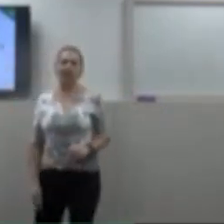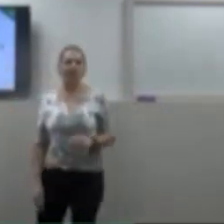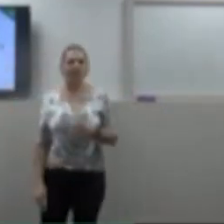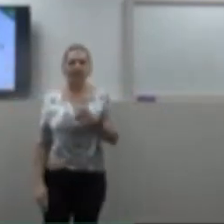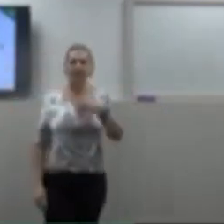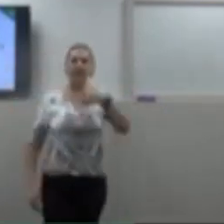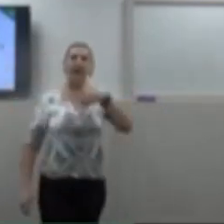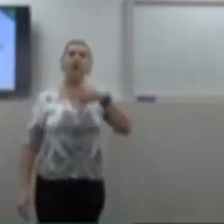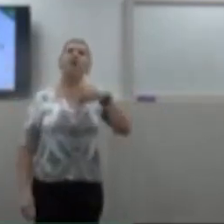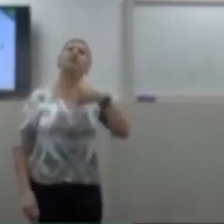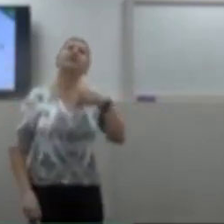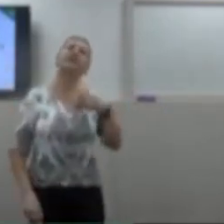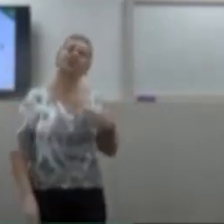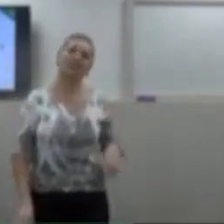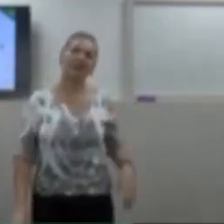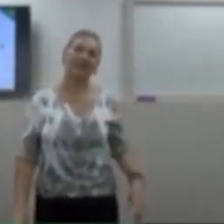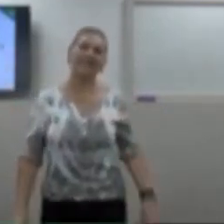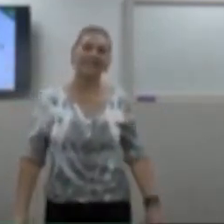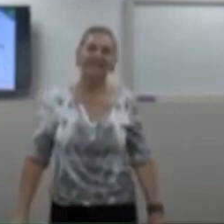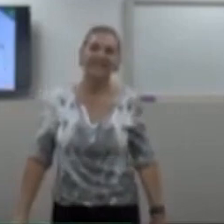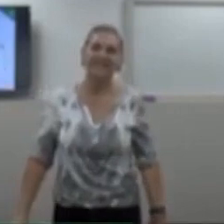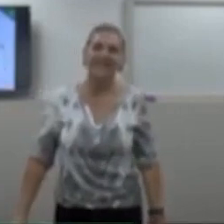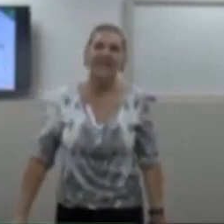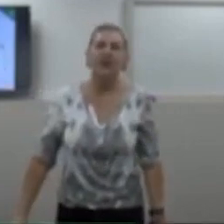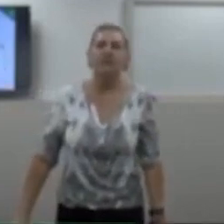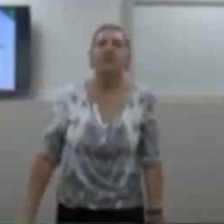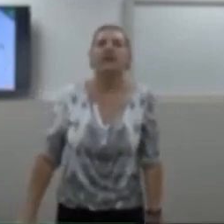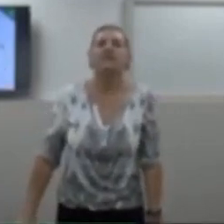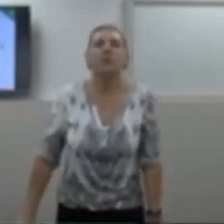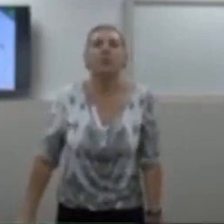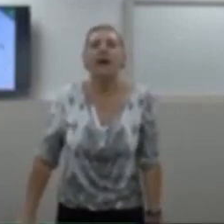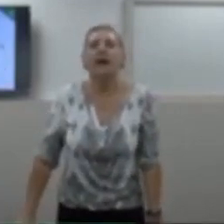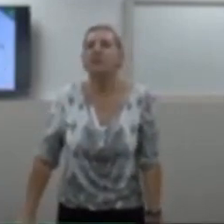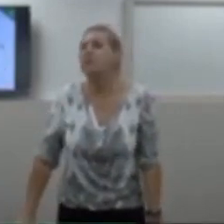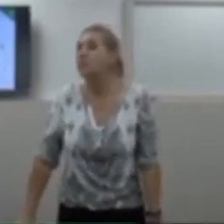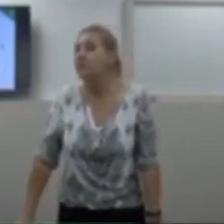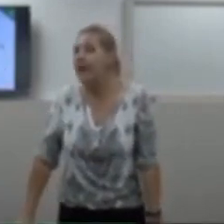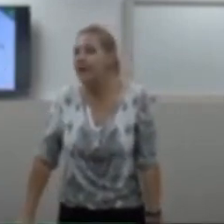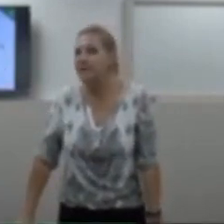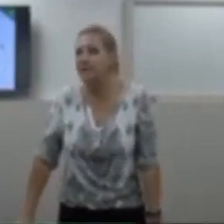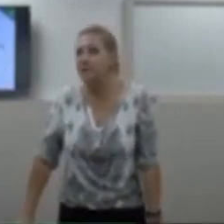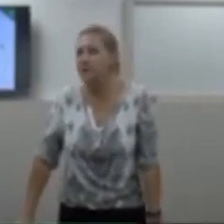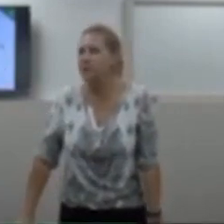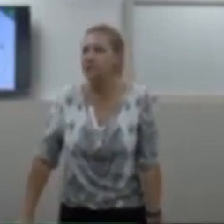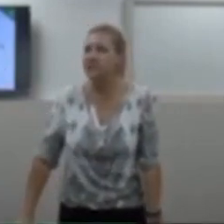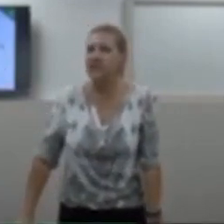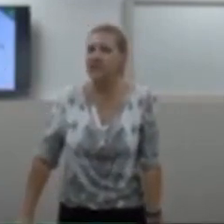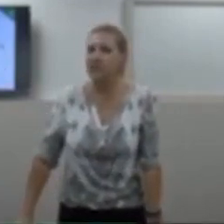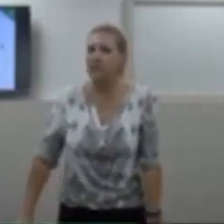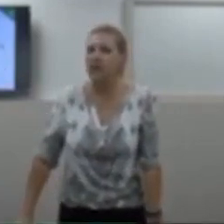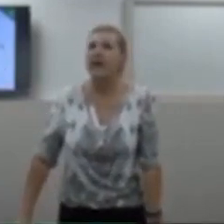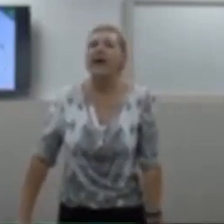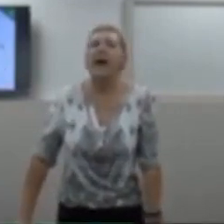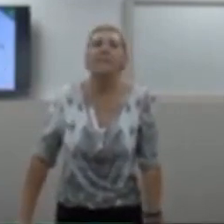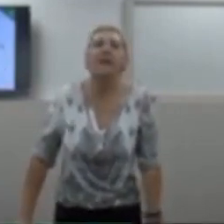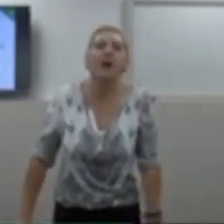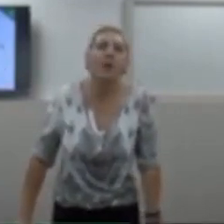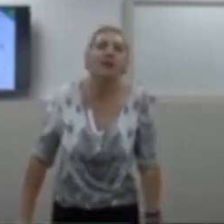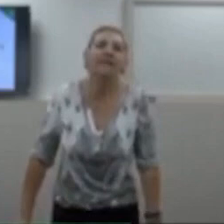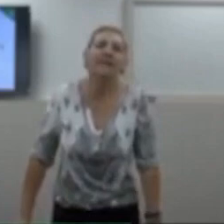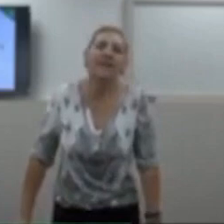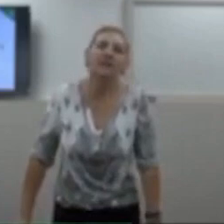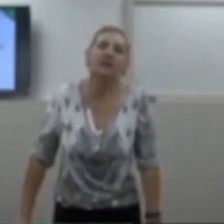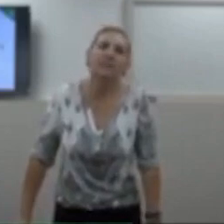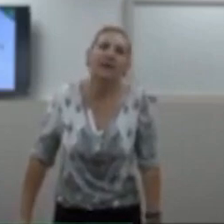na chamada. É a minha ordem na chamada. Eu sou o 14º, eu sou o 10º, eu sou o 6º. É a